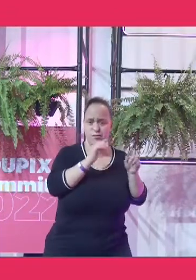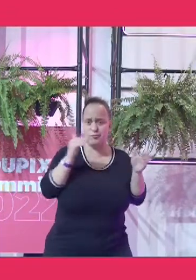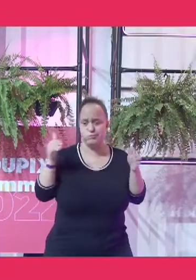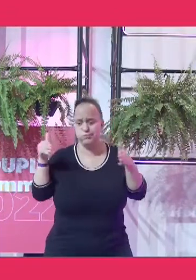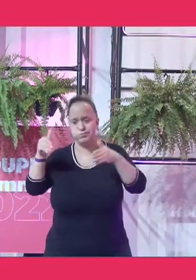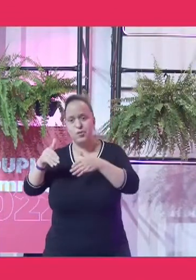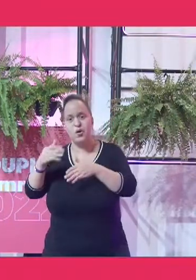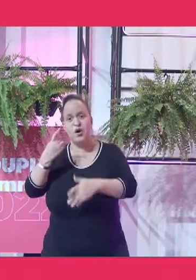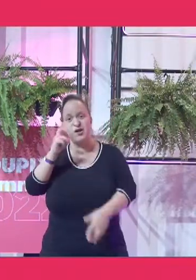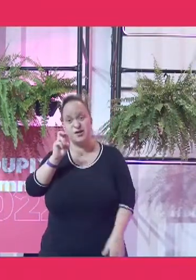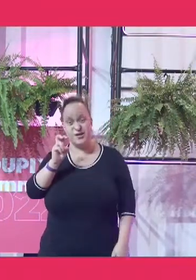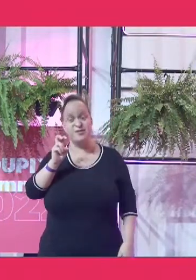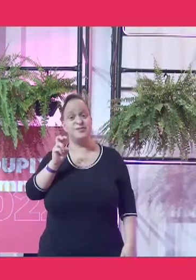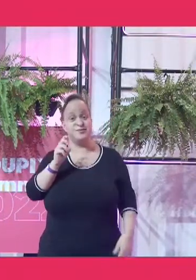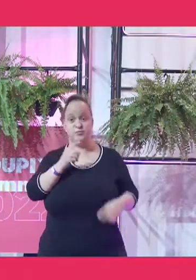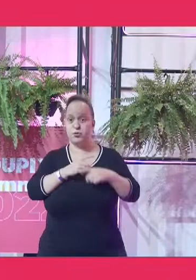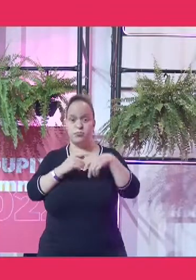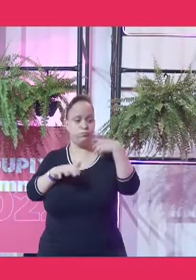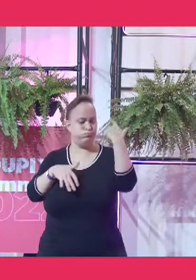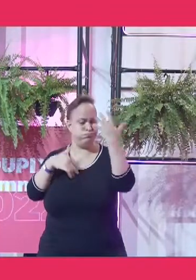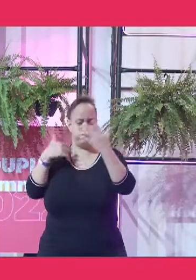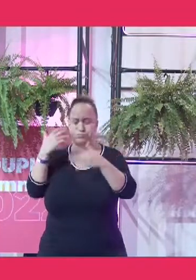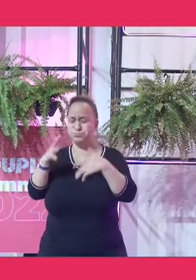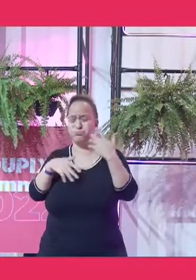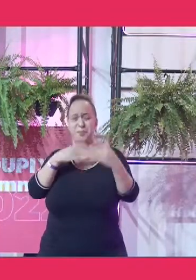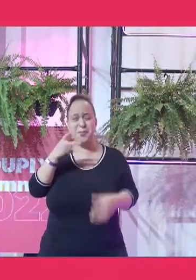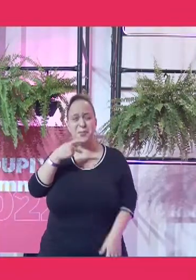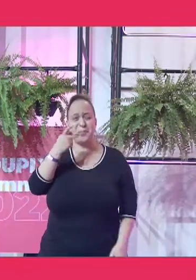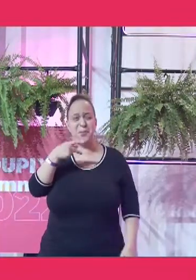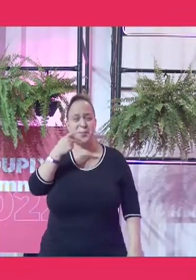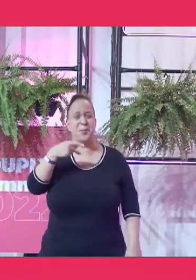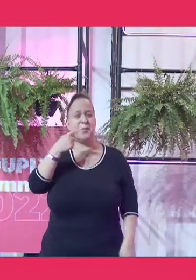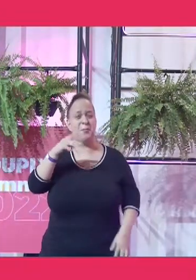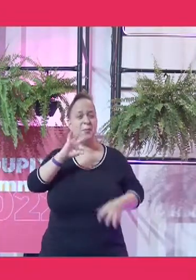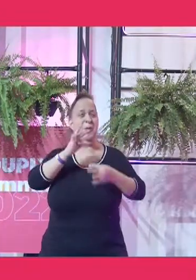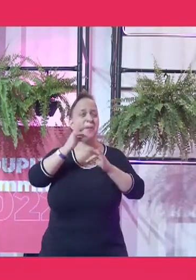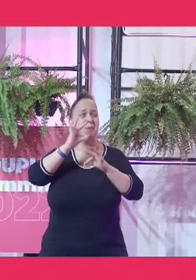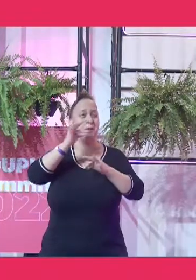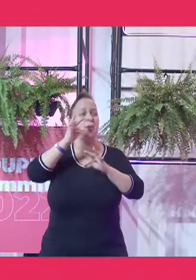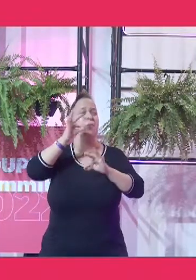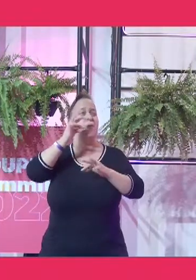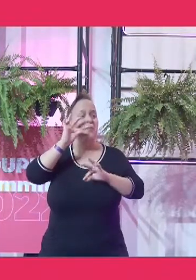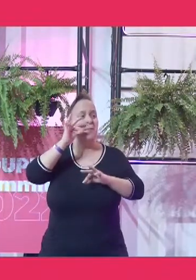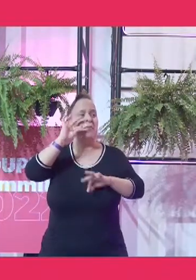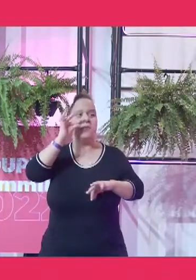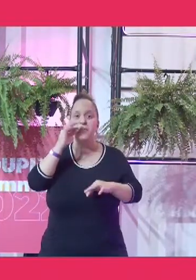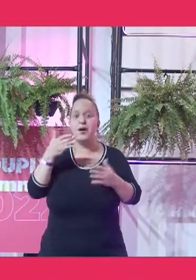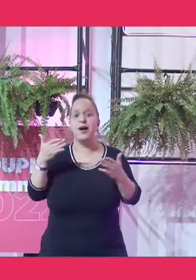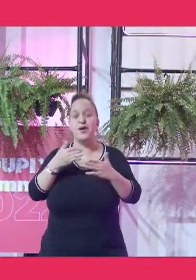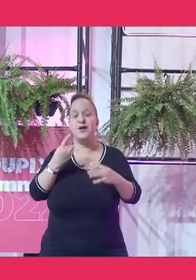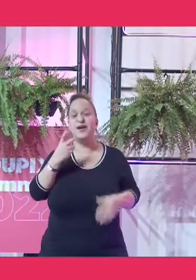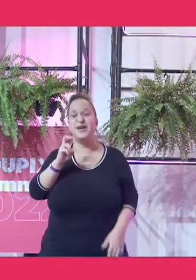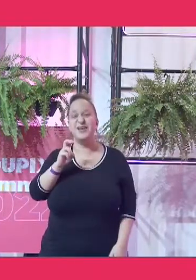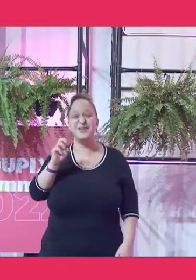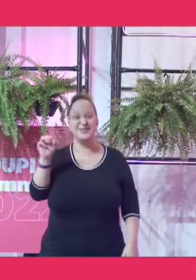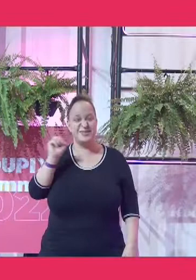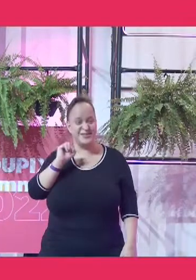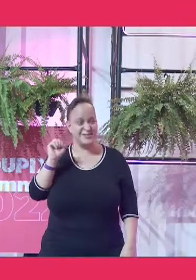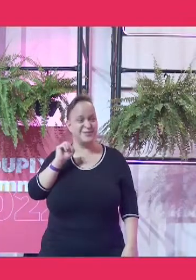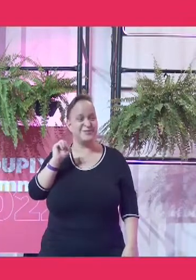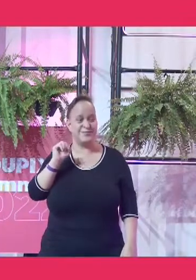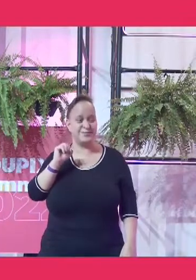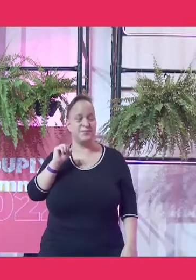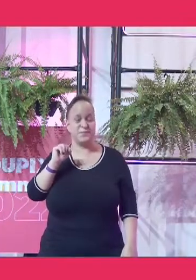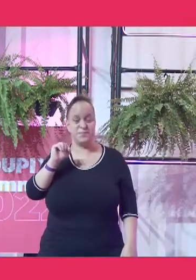porque os stories foram caóticos para mim, eu falava muito, e, de repente, eu automaticamente começo a falar em pausas de 15 segundos. Se você ligar